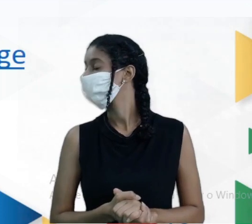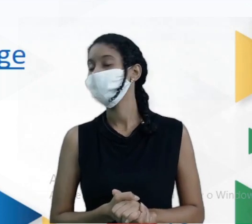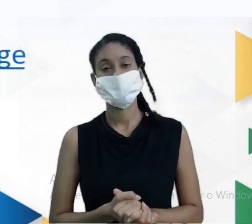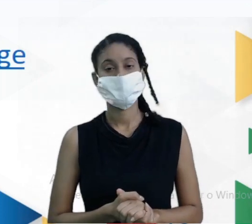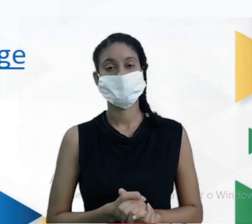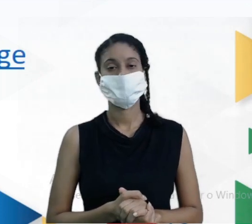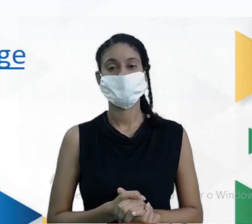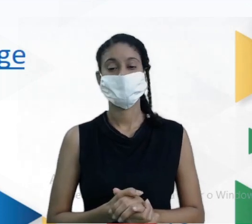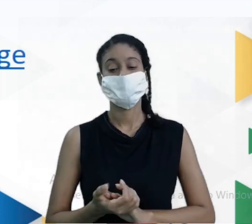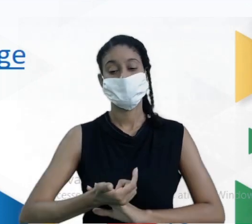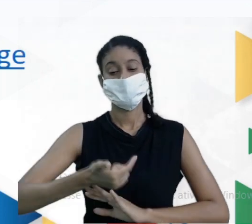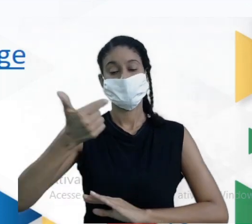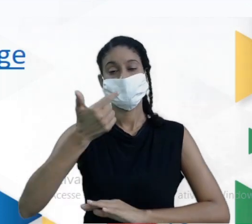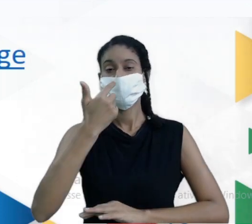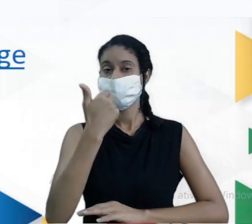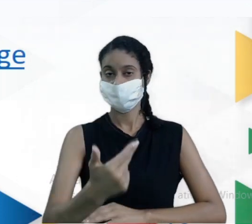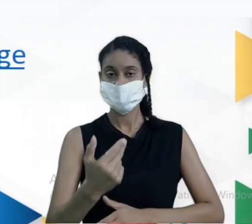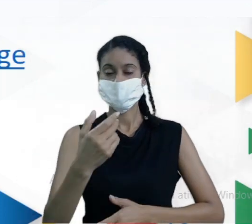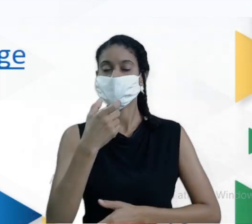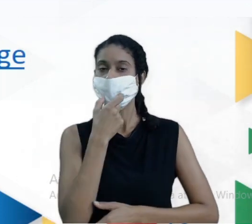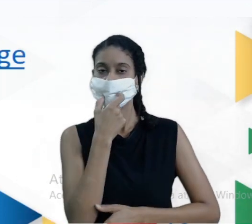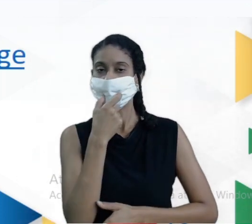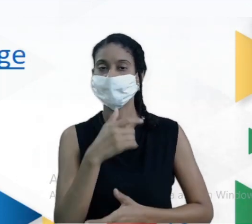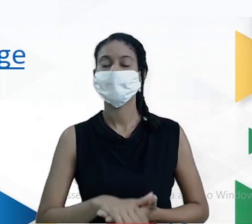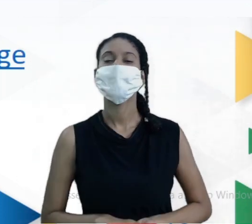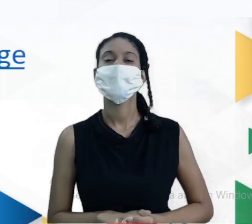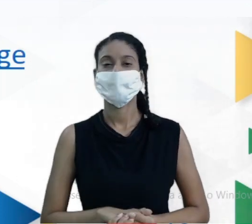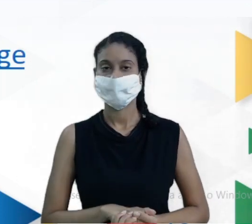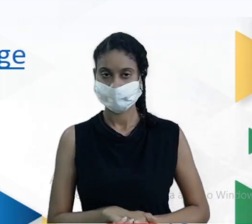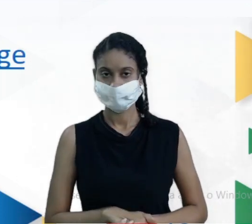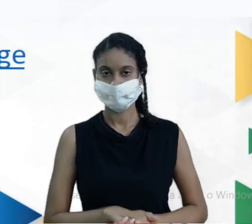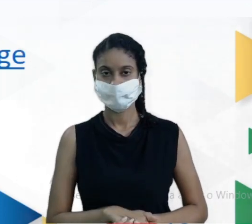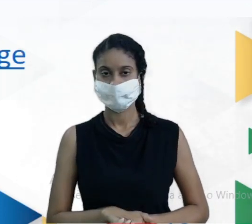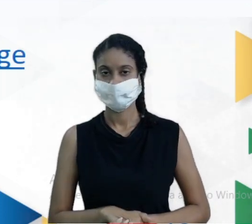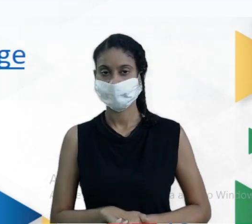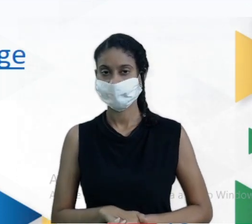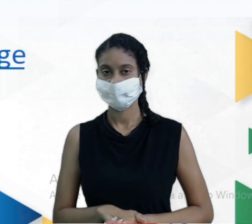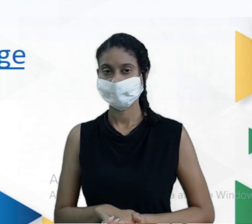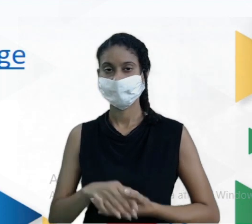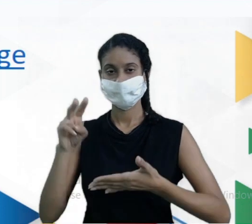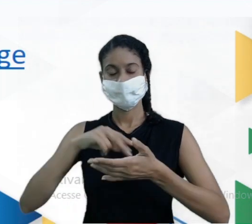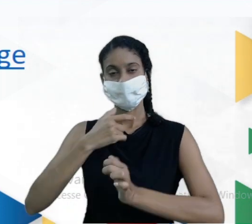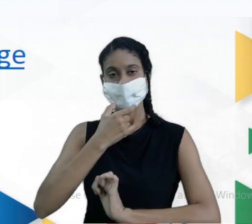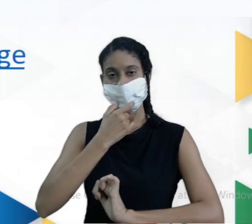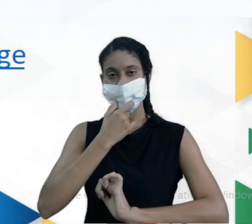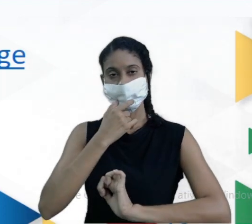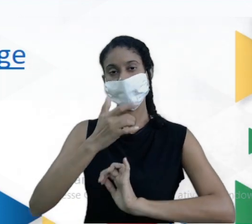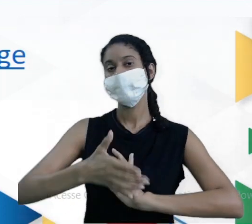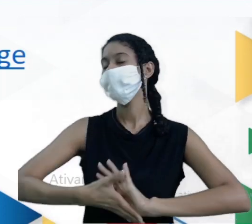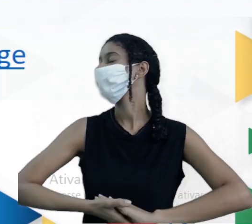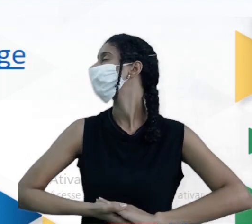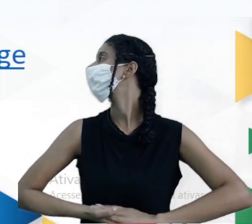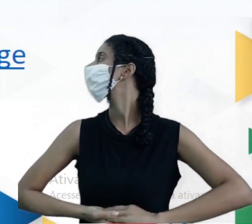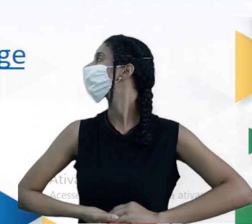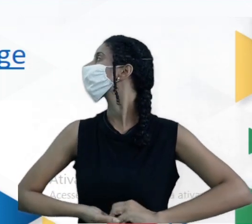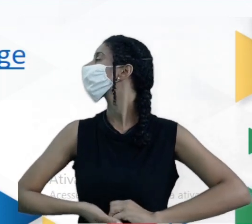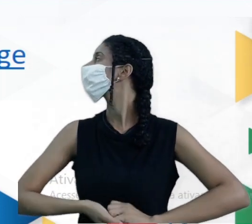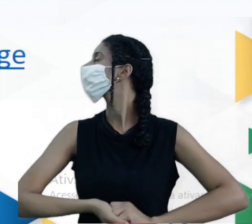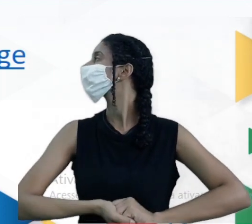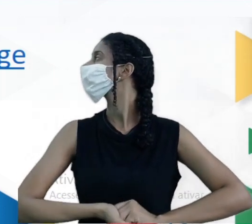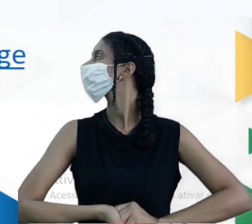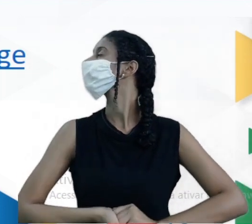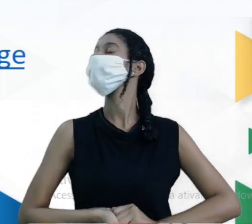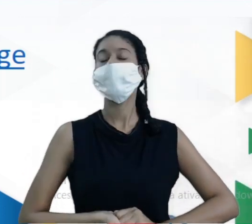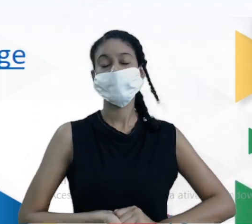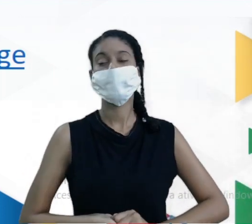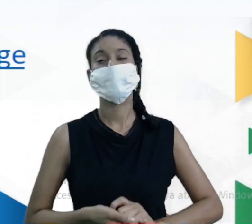como a segunda linguagem. A person's second language, ou L2, is not a native language,